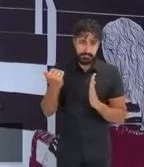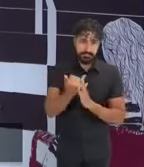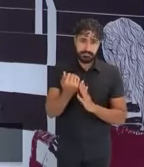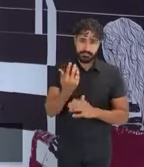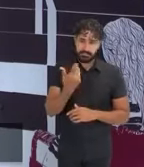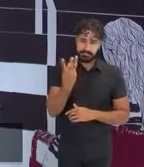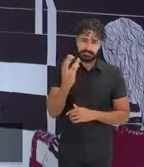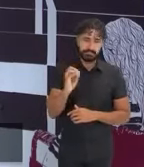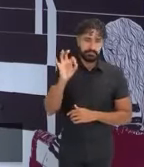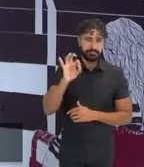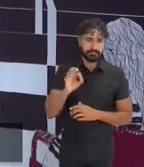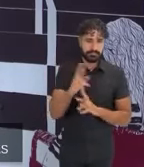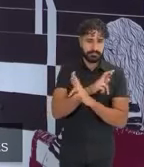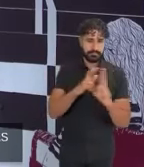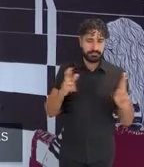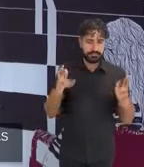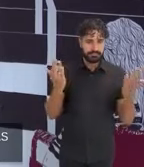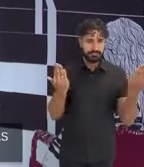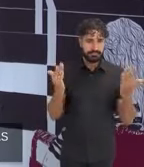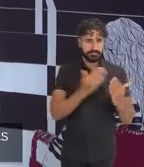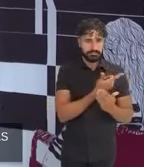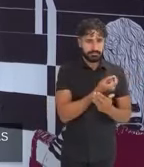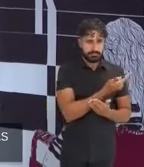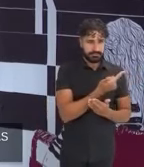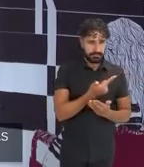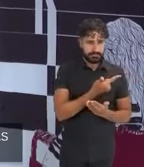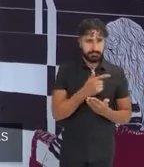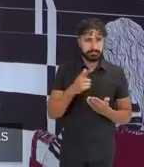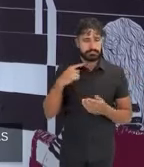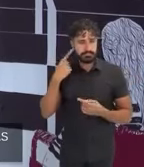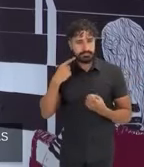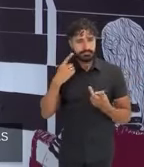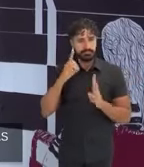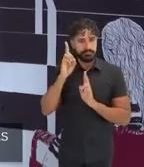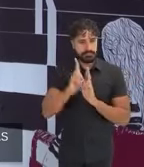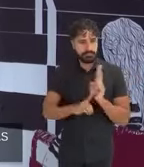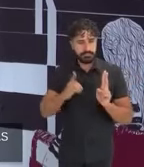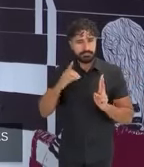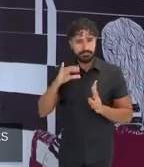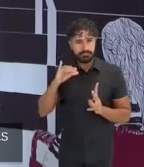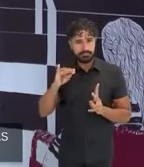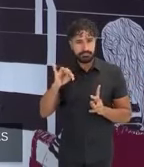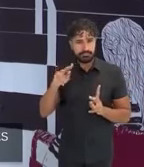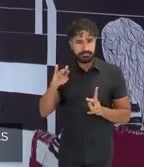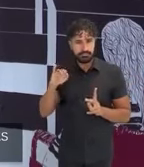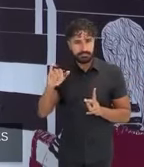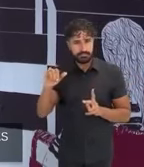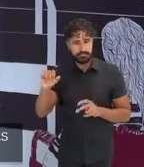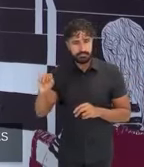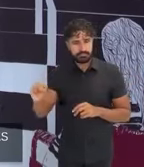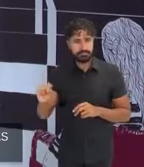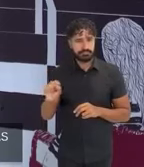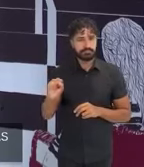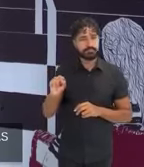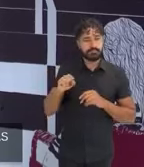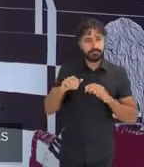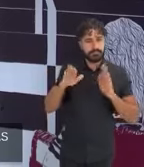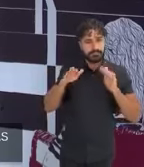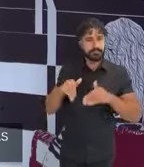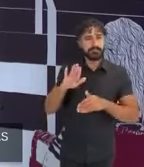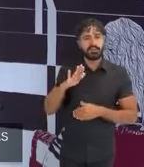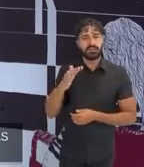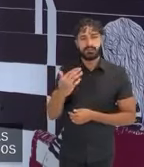2022. Dentre as áreas mais demandadas estão administração, direito e ciências contábeis. E os conhecimentos mais adquiridos são em idiomas, pacote